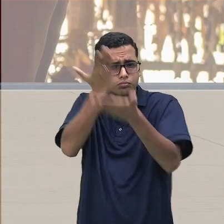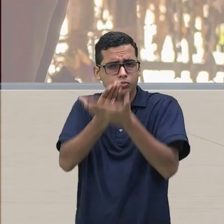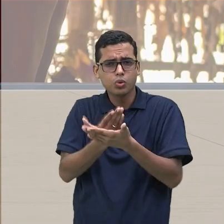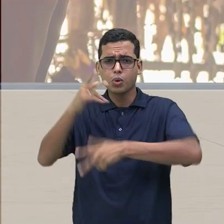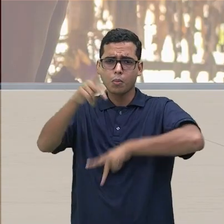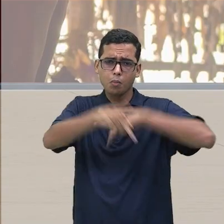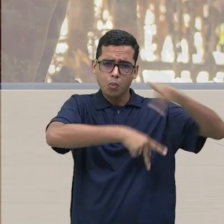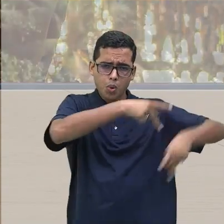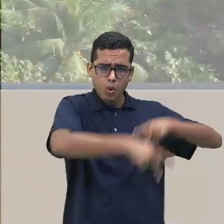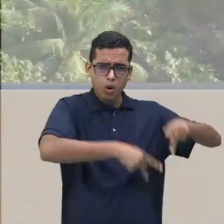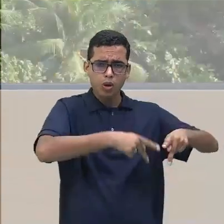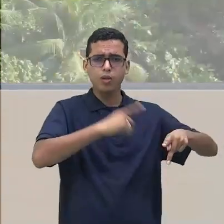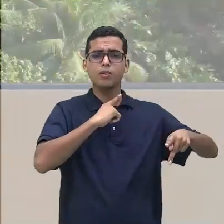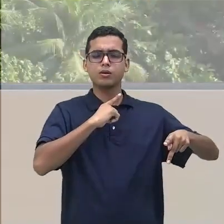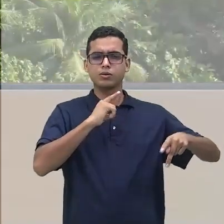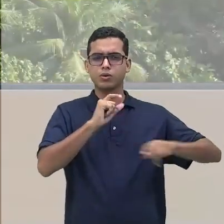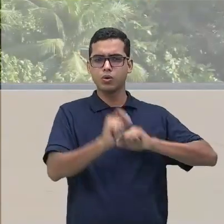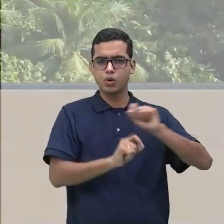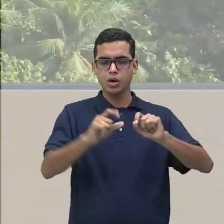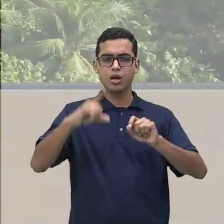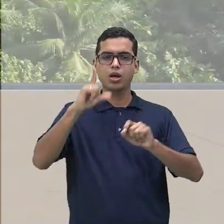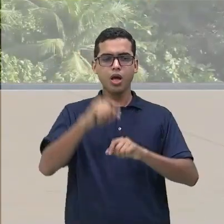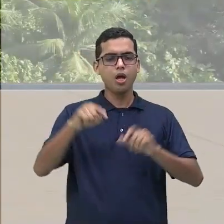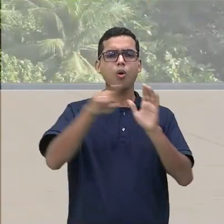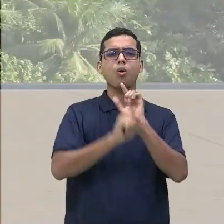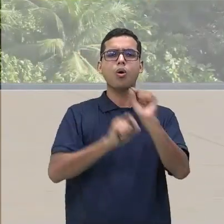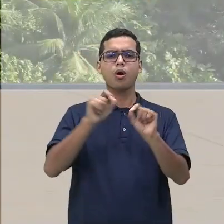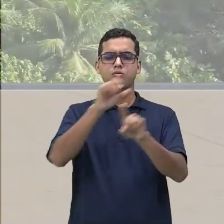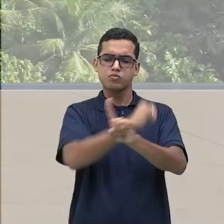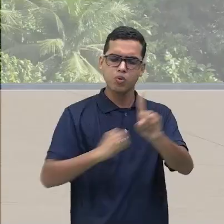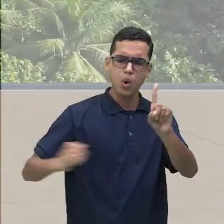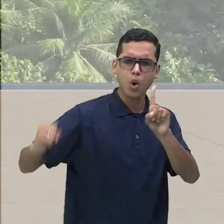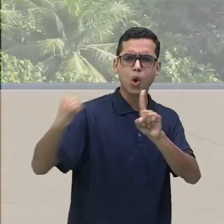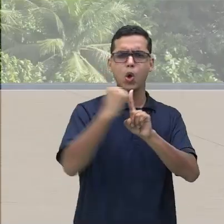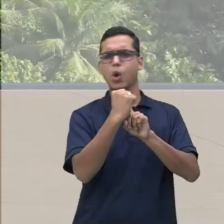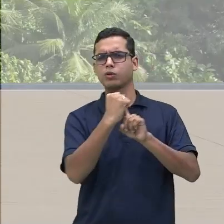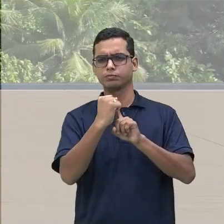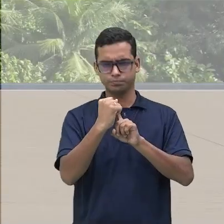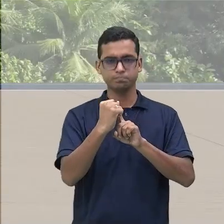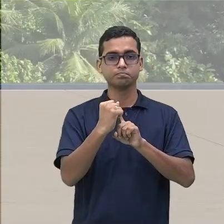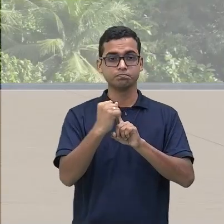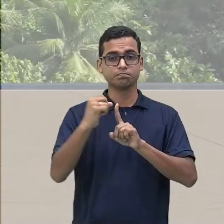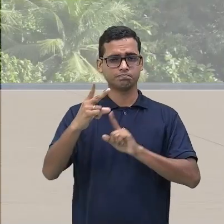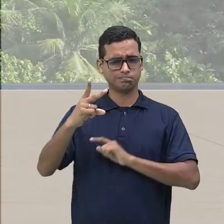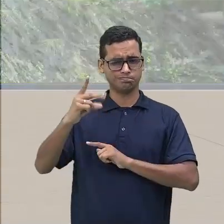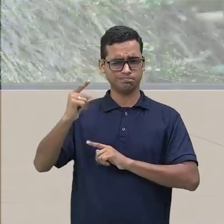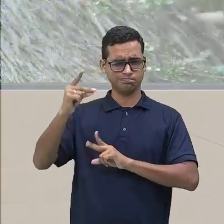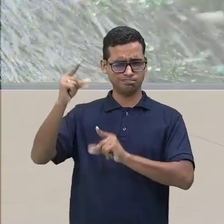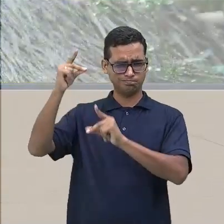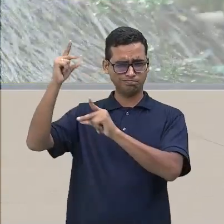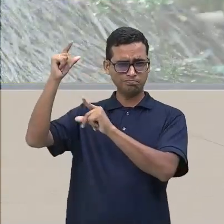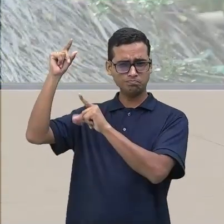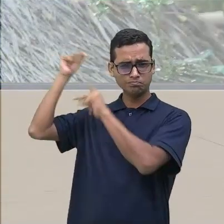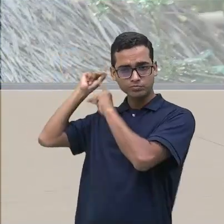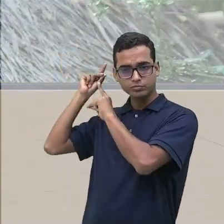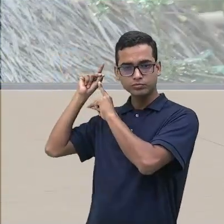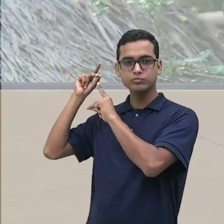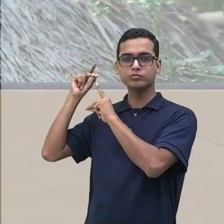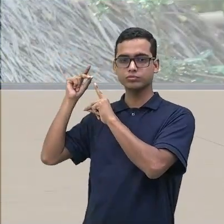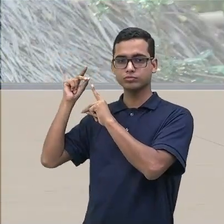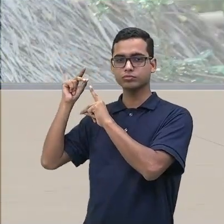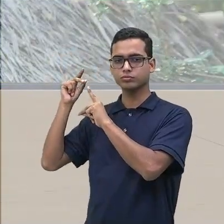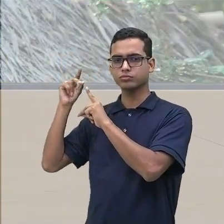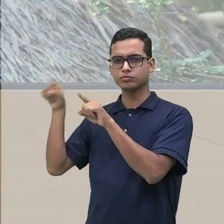população, né, é uma sociedade, principalmente as sociedades antigas, elas interferiam na